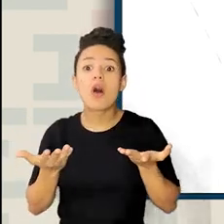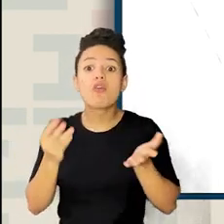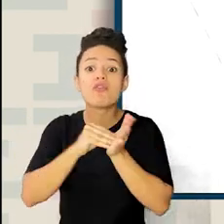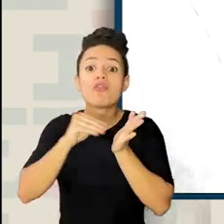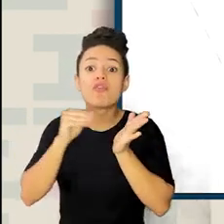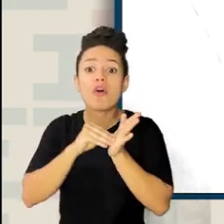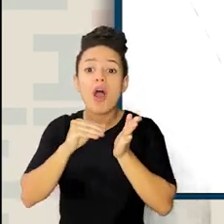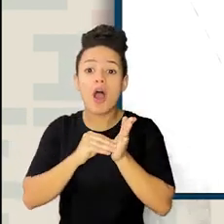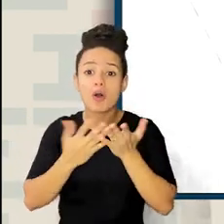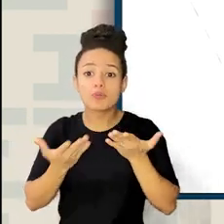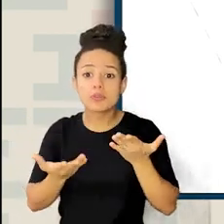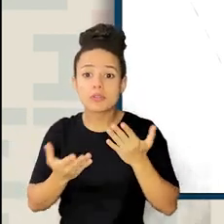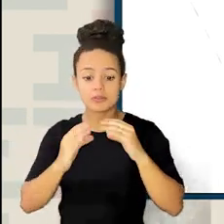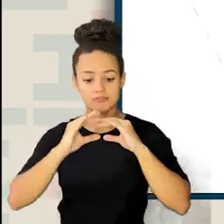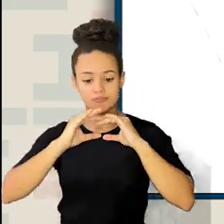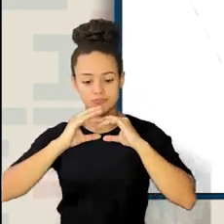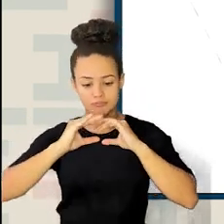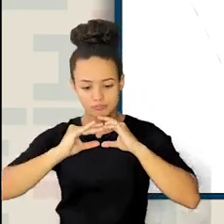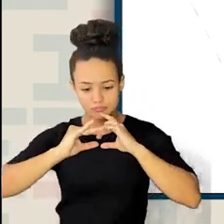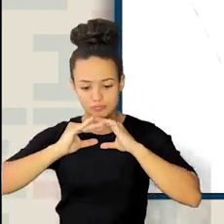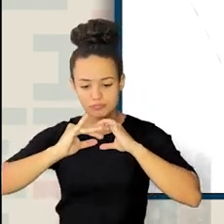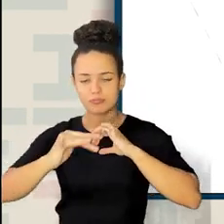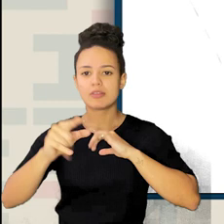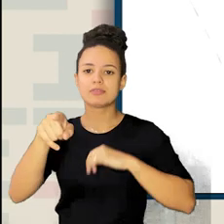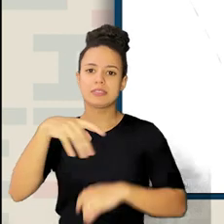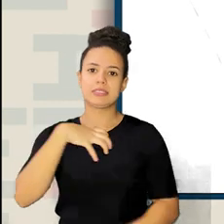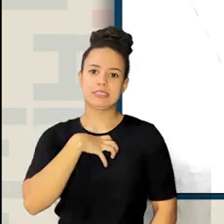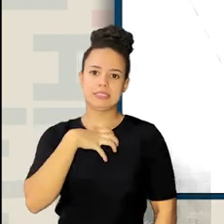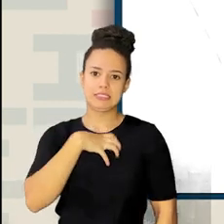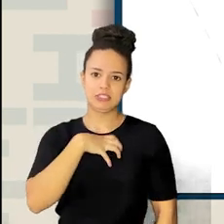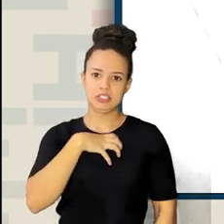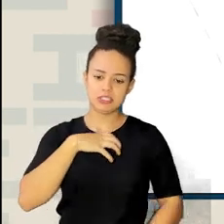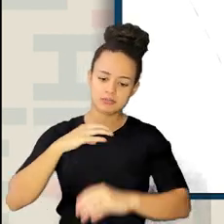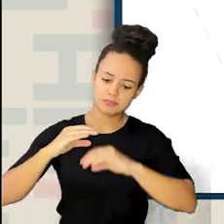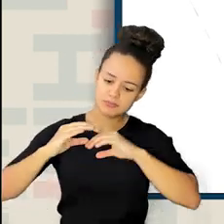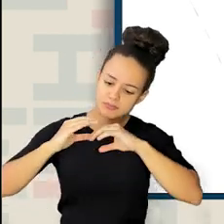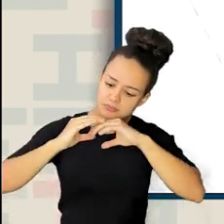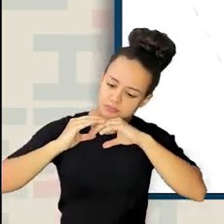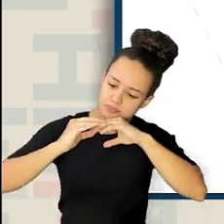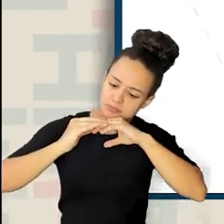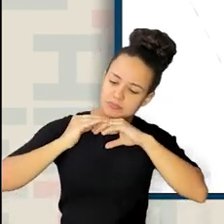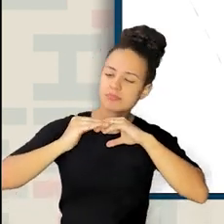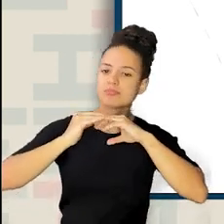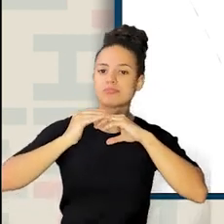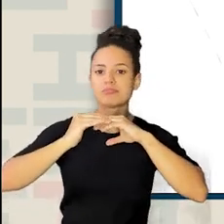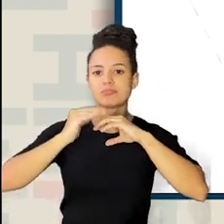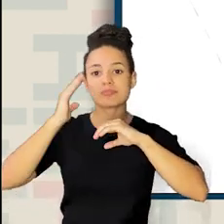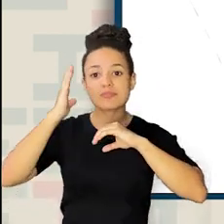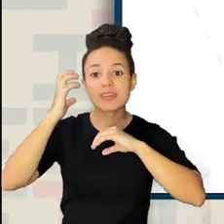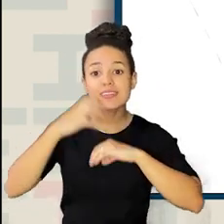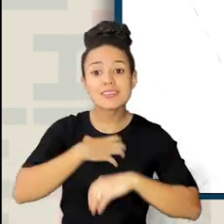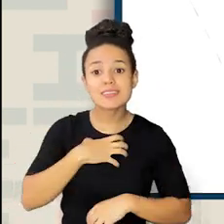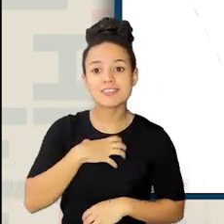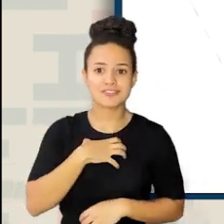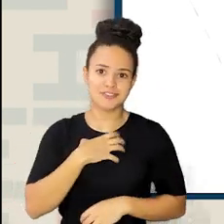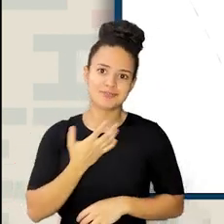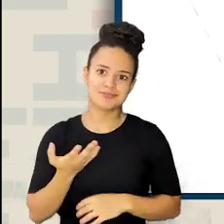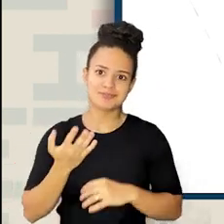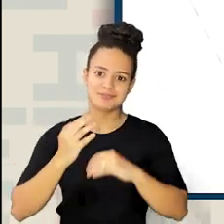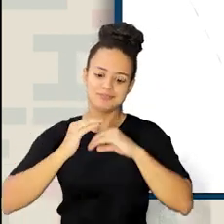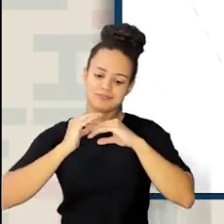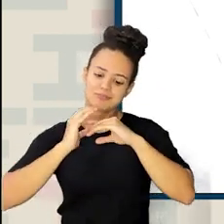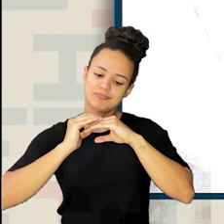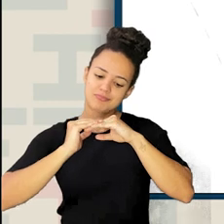está fechando. Você vai sentir na pontinha, né, na polpa do seu dedo, esses furinhos